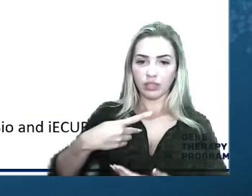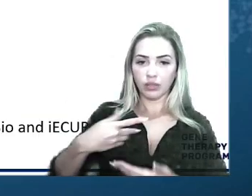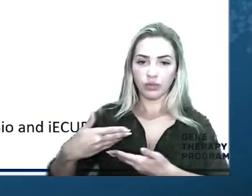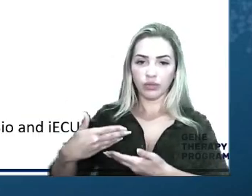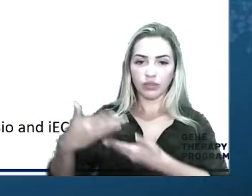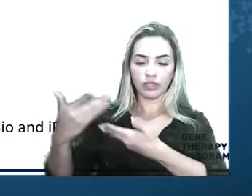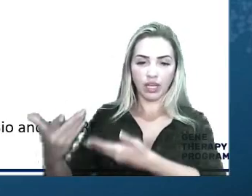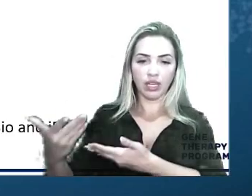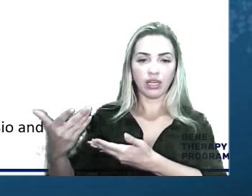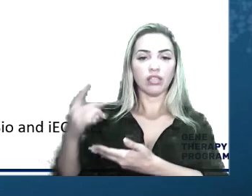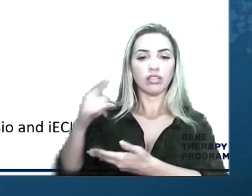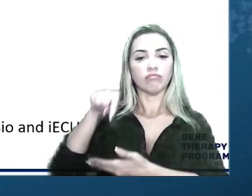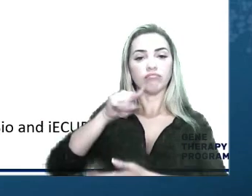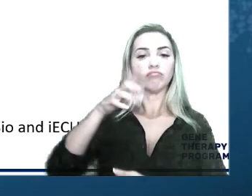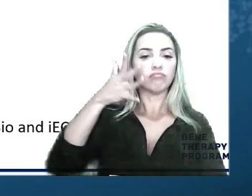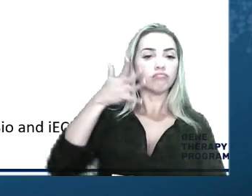esse